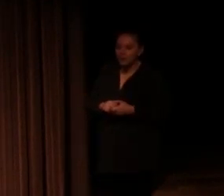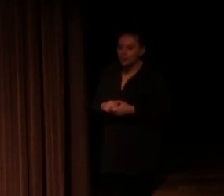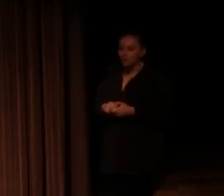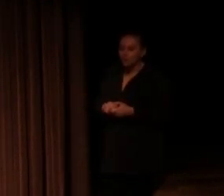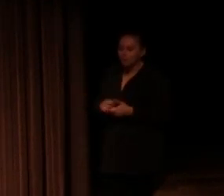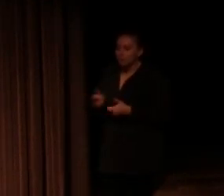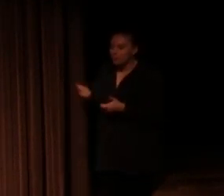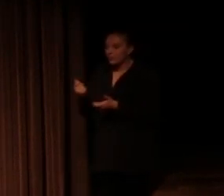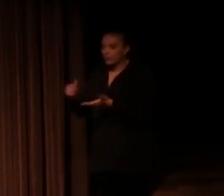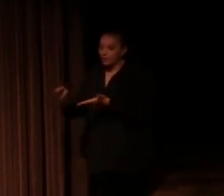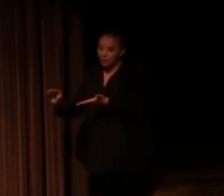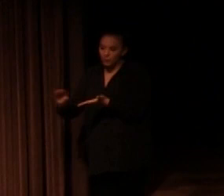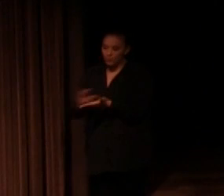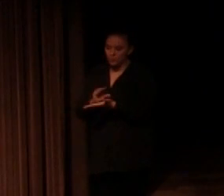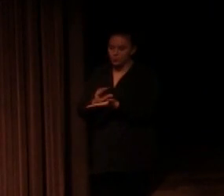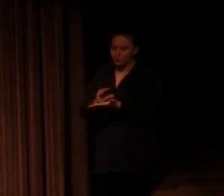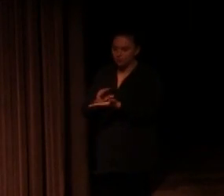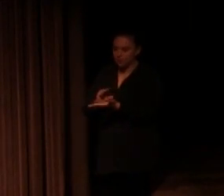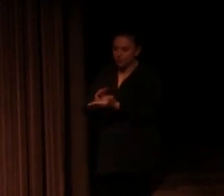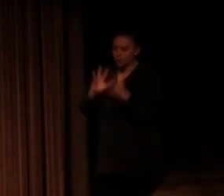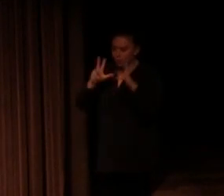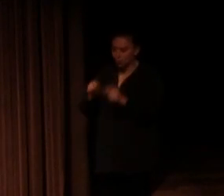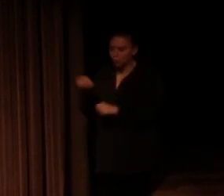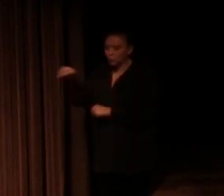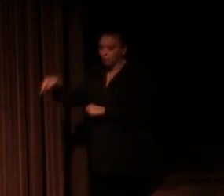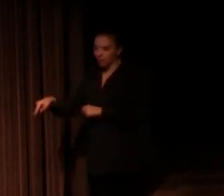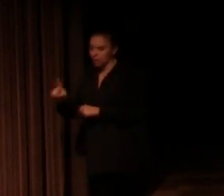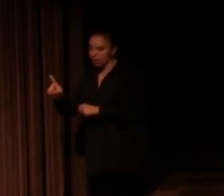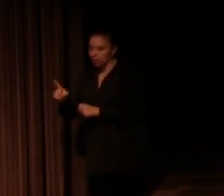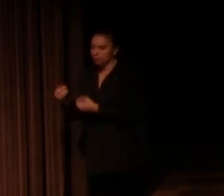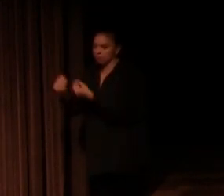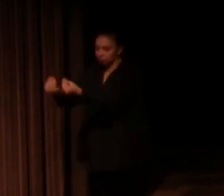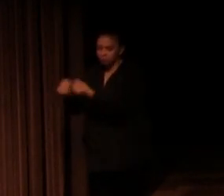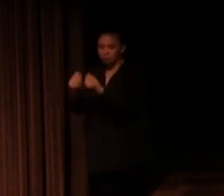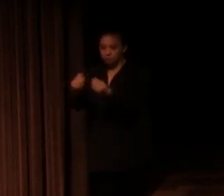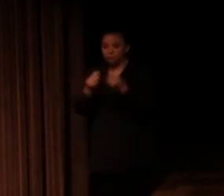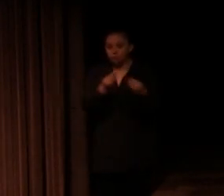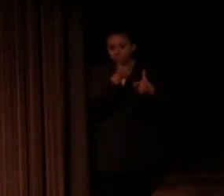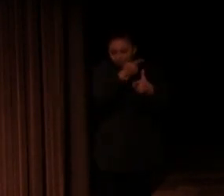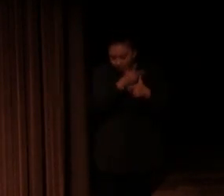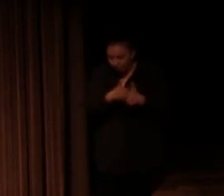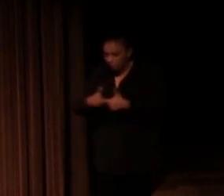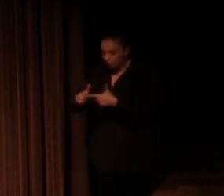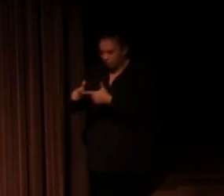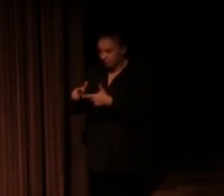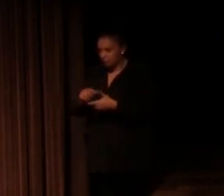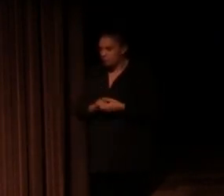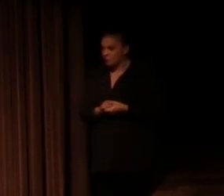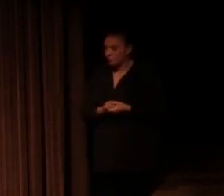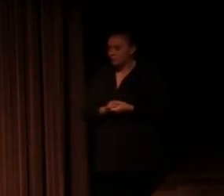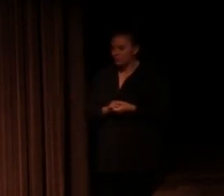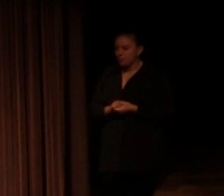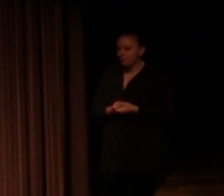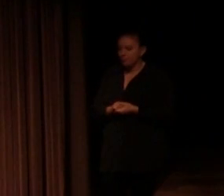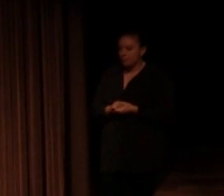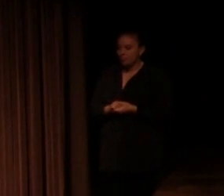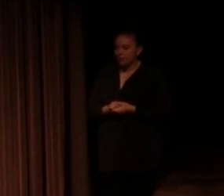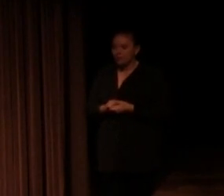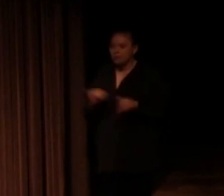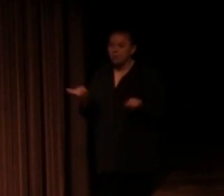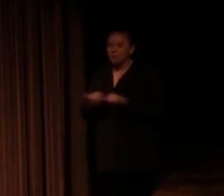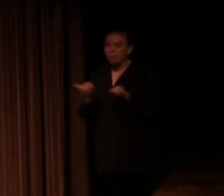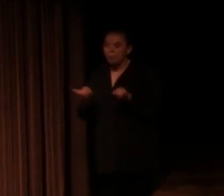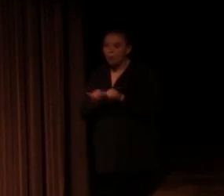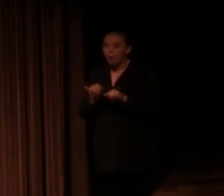eu disse centraliza o poder então eu deixo enfraqueço intesse isso é uma bobagem isso é uma bobagem